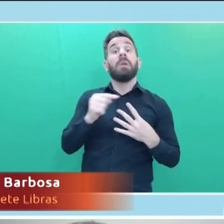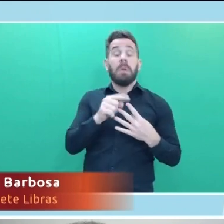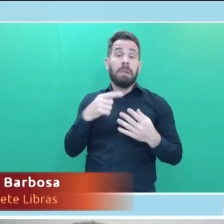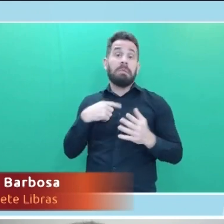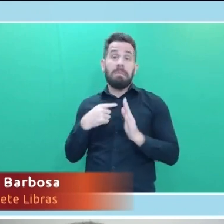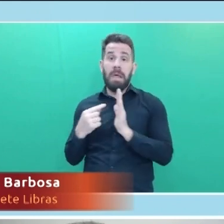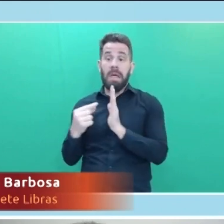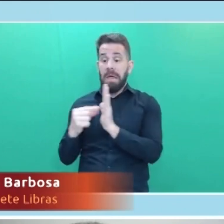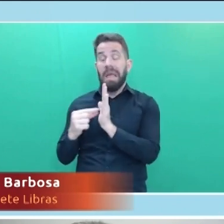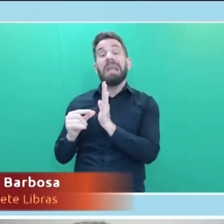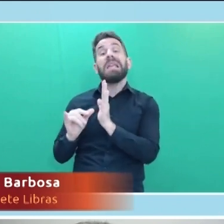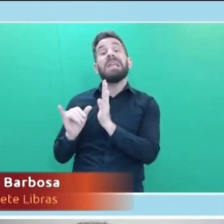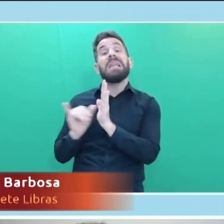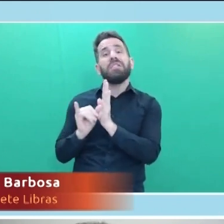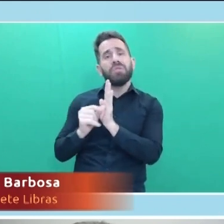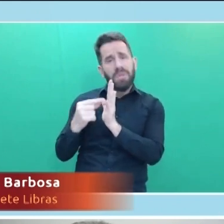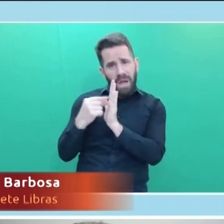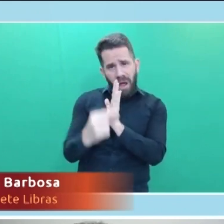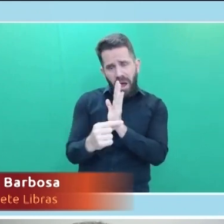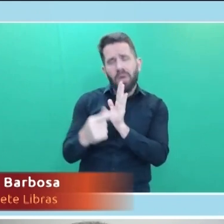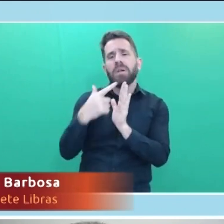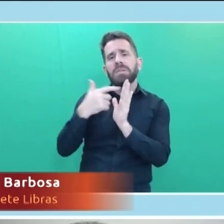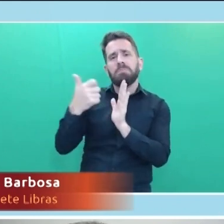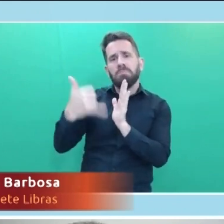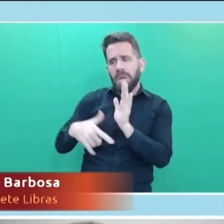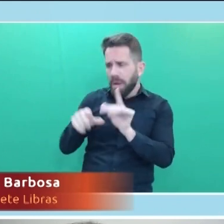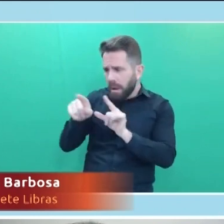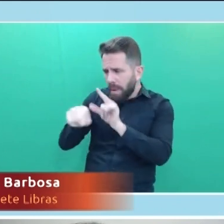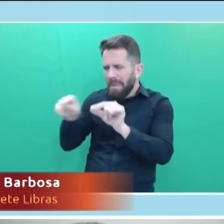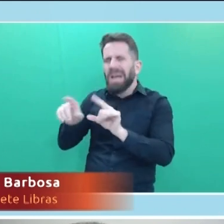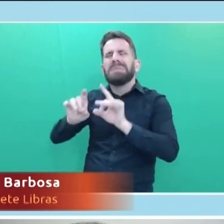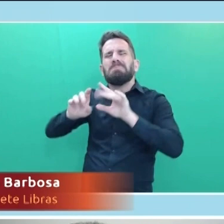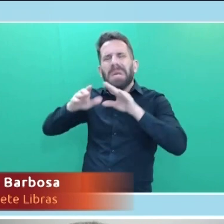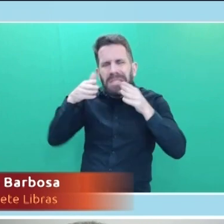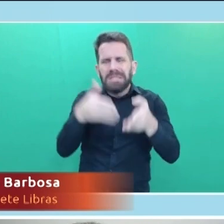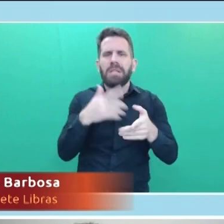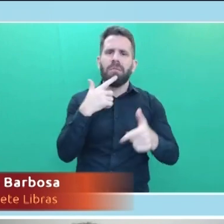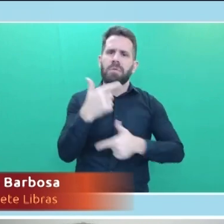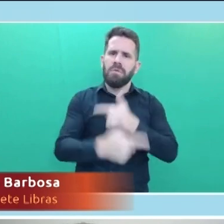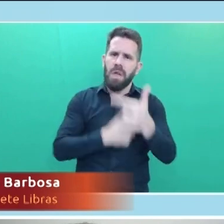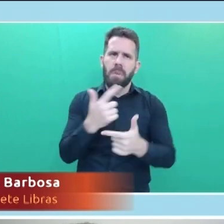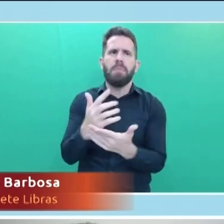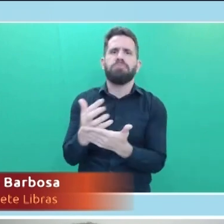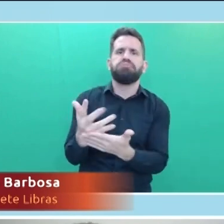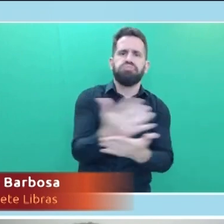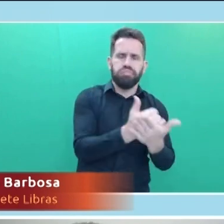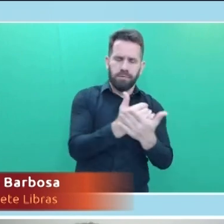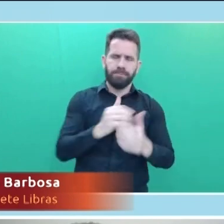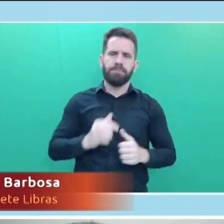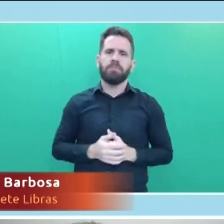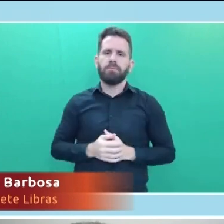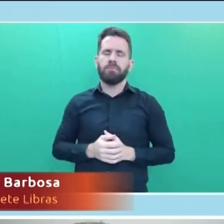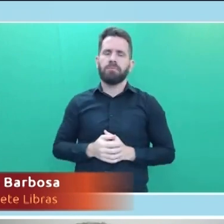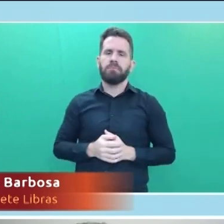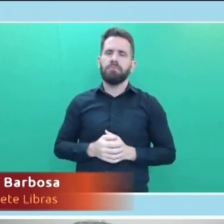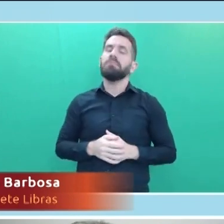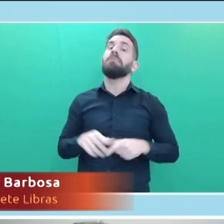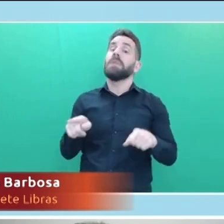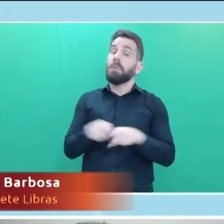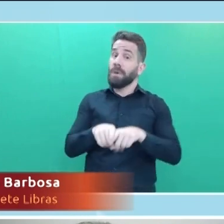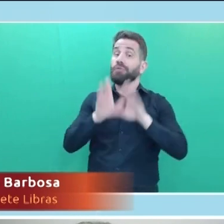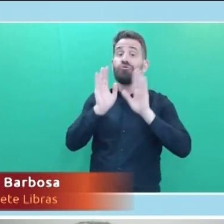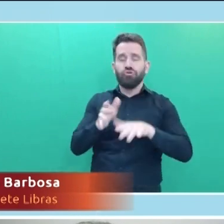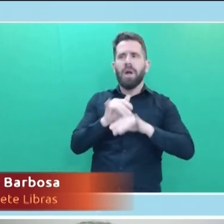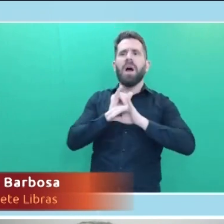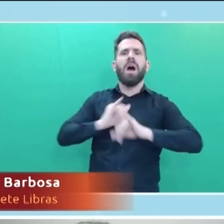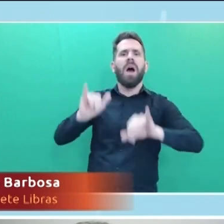indígena. Então, isso a gente buscava, inclusive, foi divulgado nas próprias terras indígenas, buscando